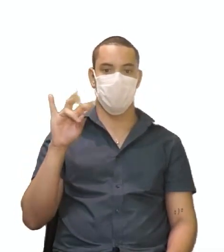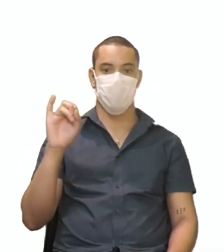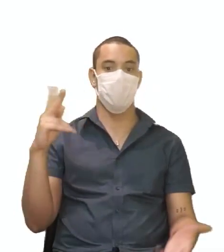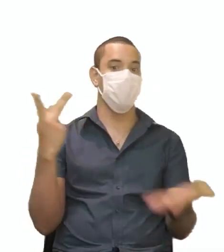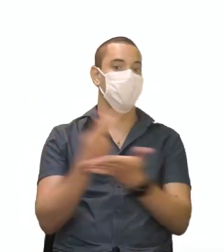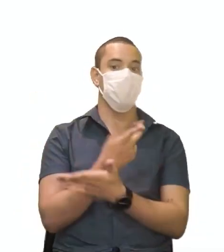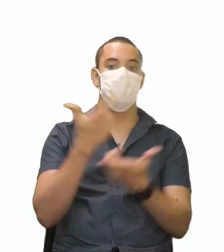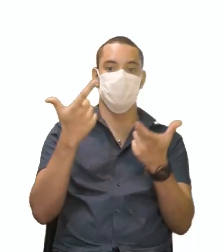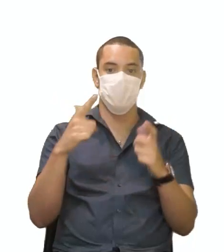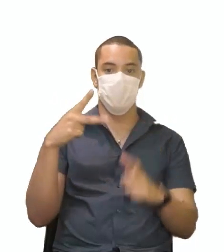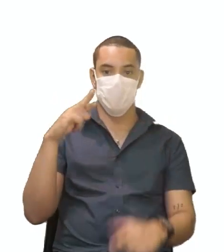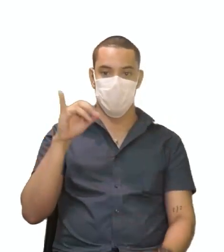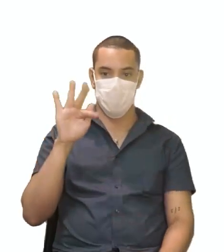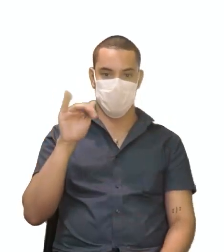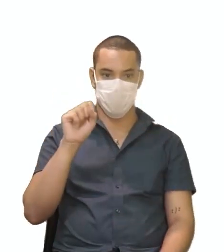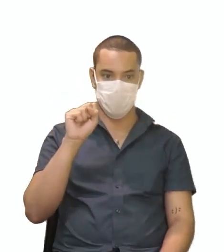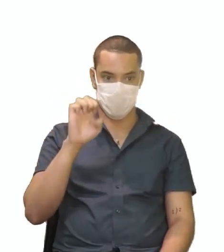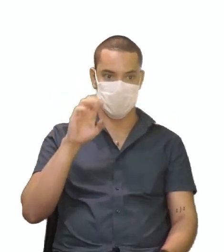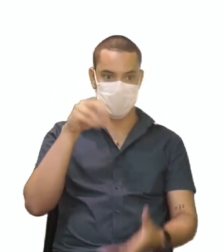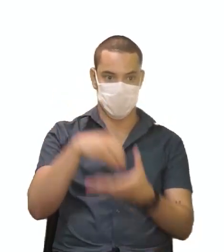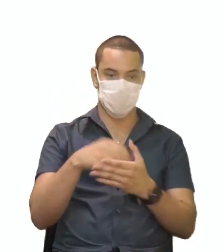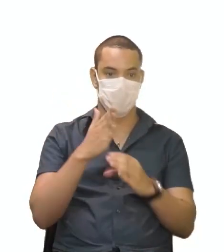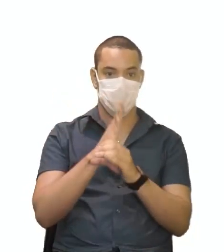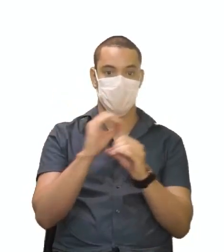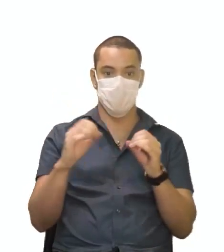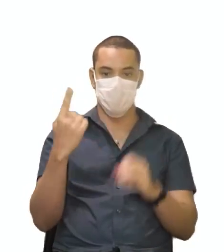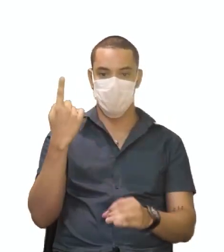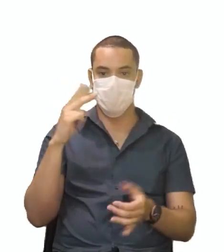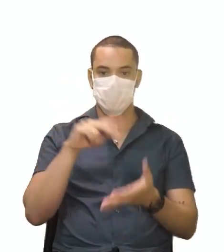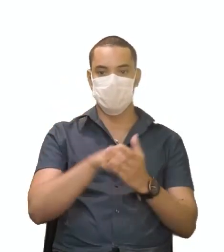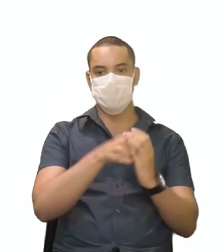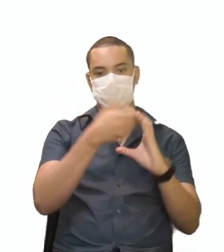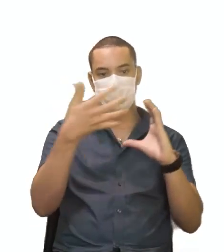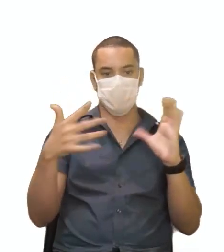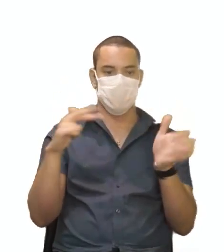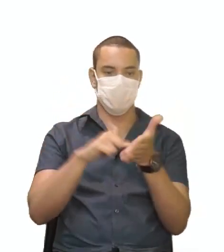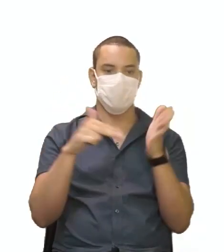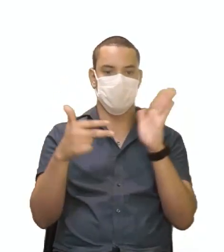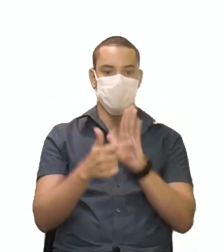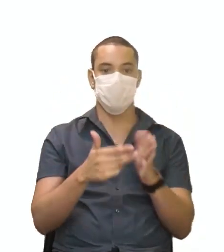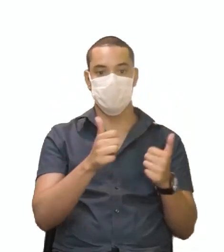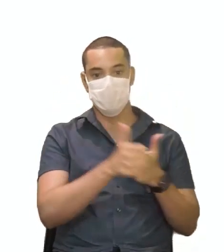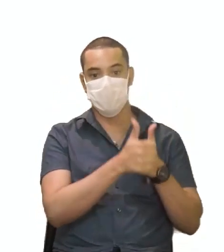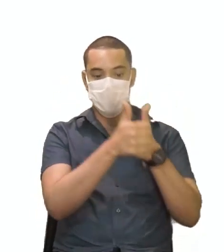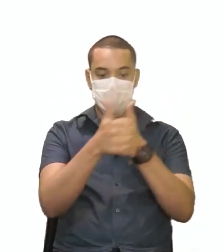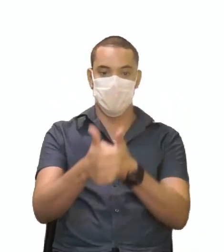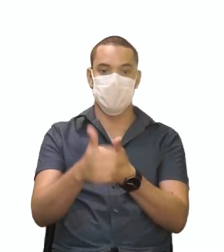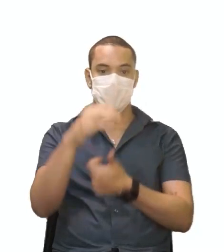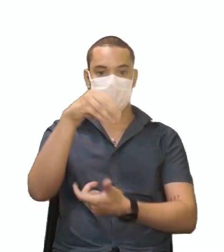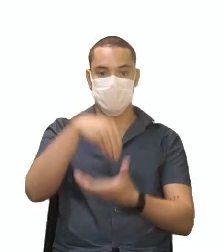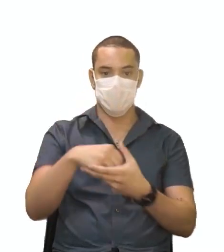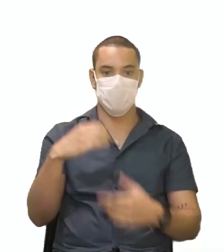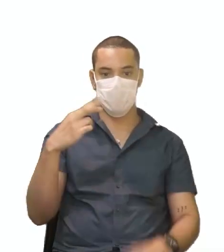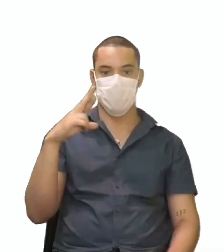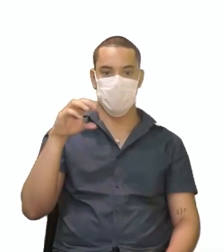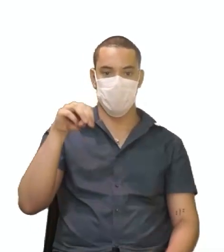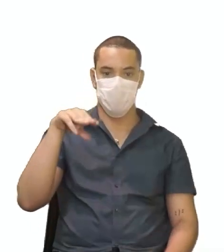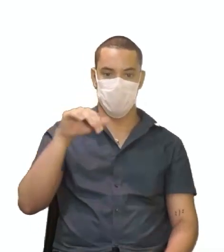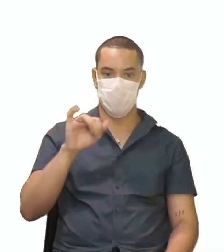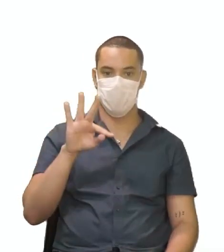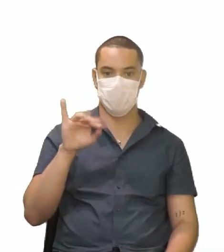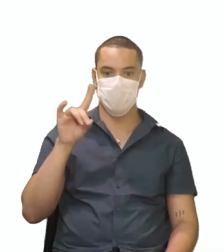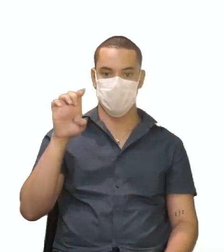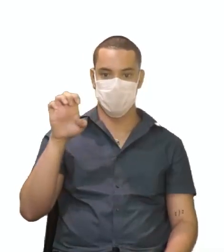da meiose 1 e caracteriza-se pela permuta entre os segmentos das cromátides